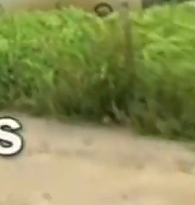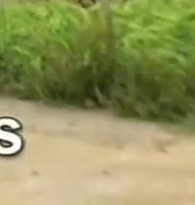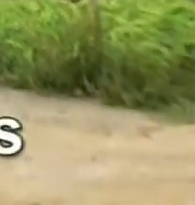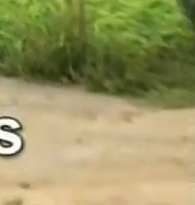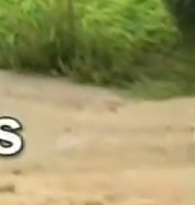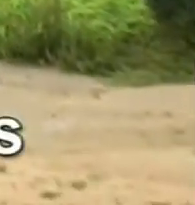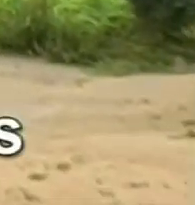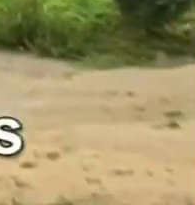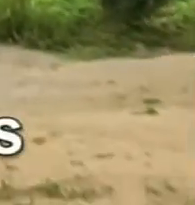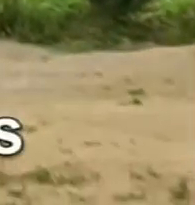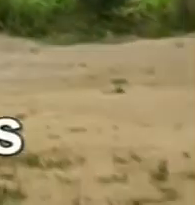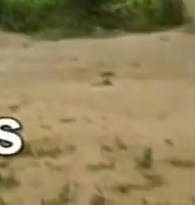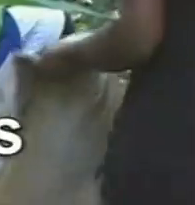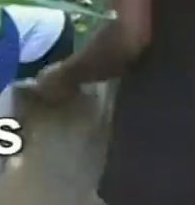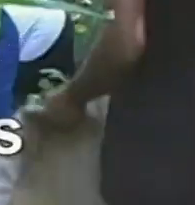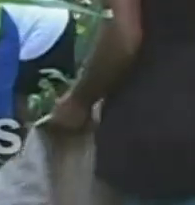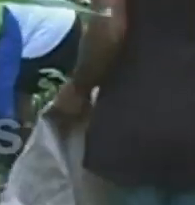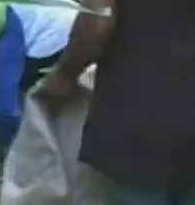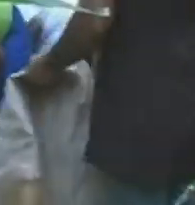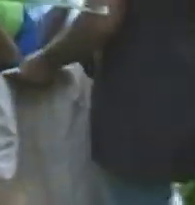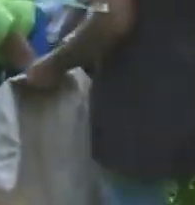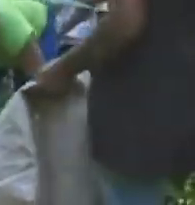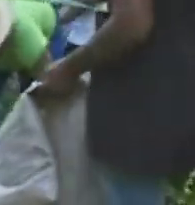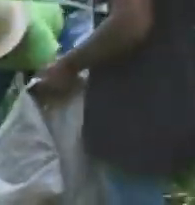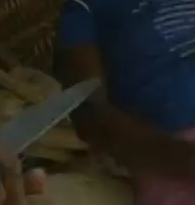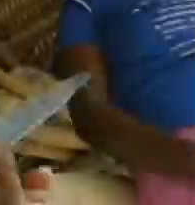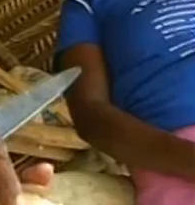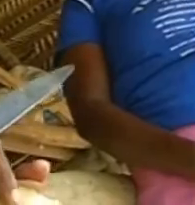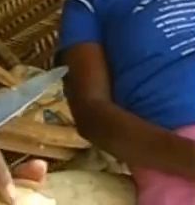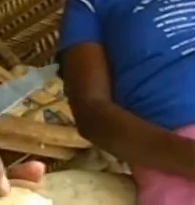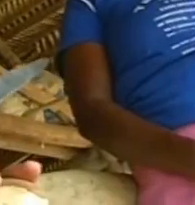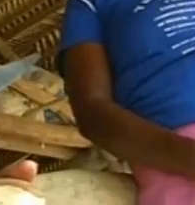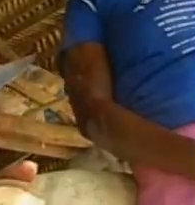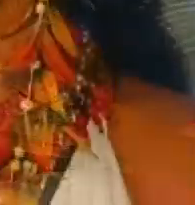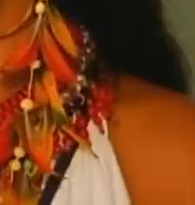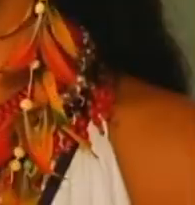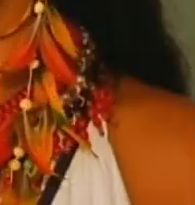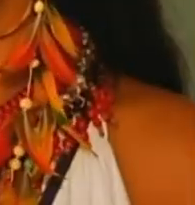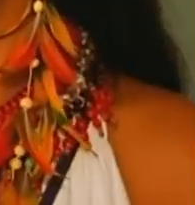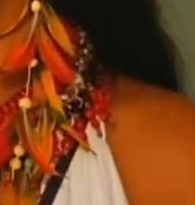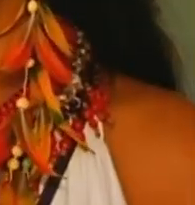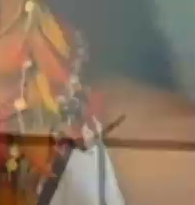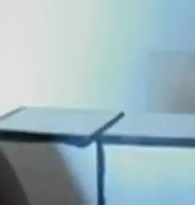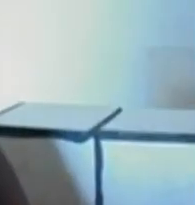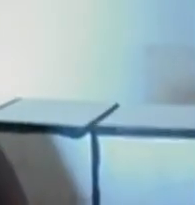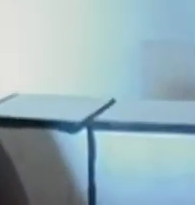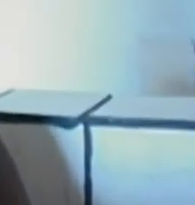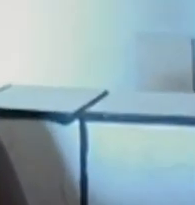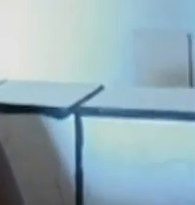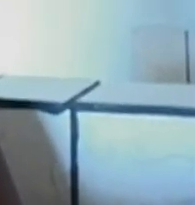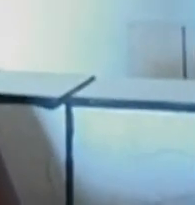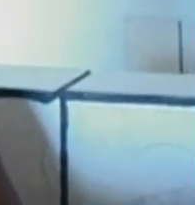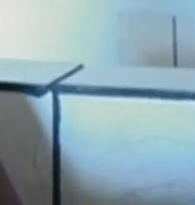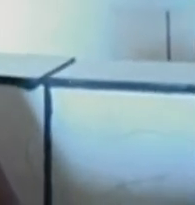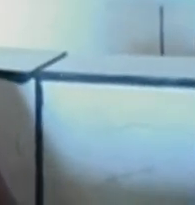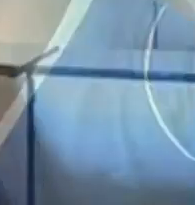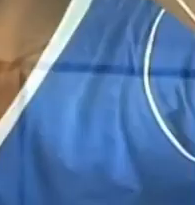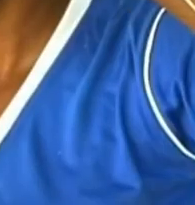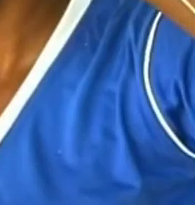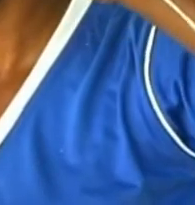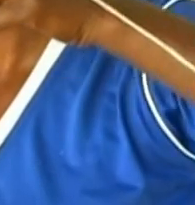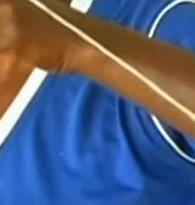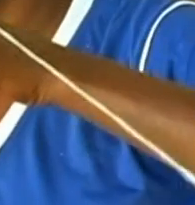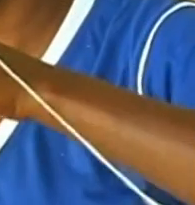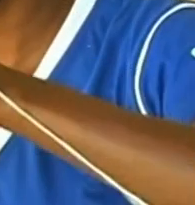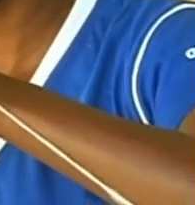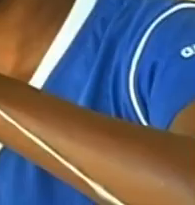são mulheres do campo da floresta brancas negras indígenas atuantes em todo o